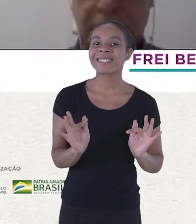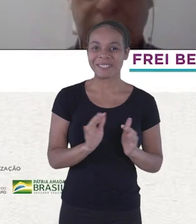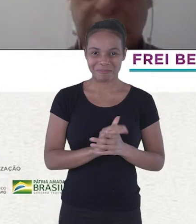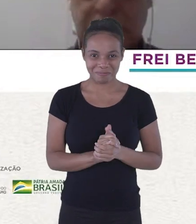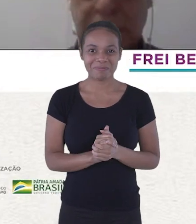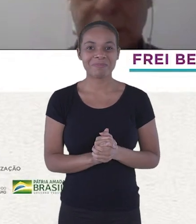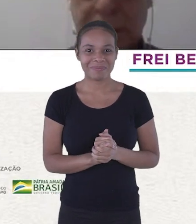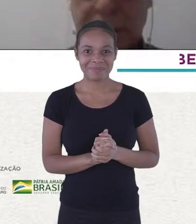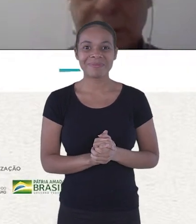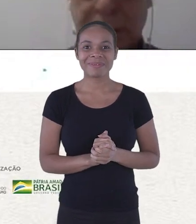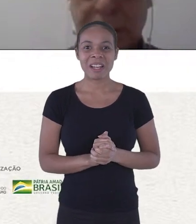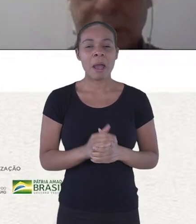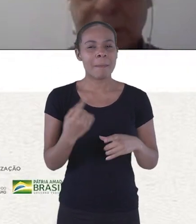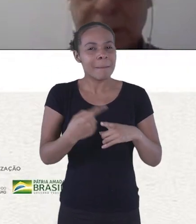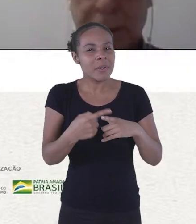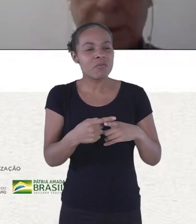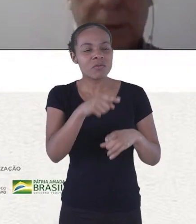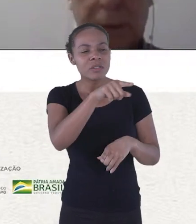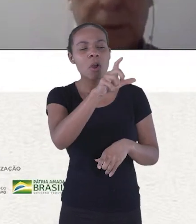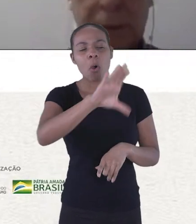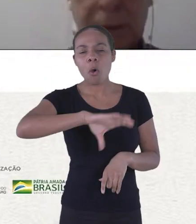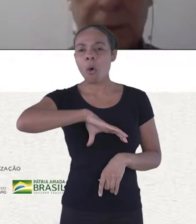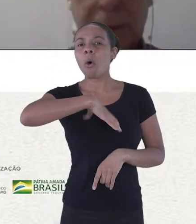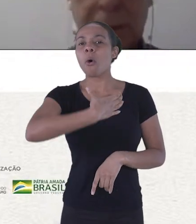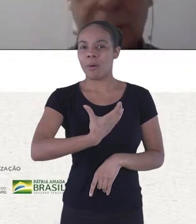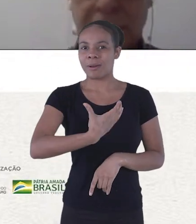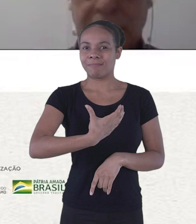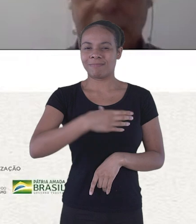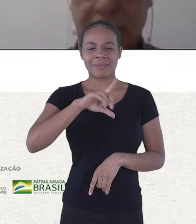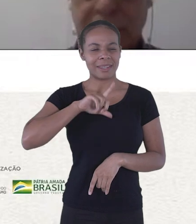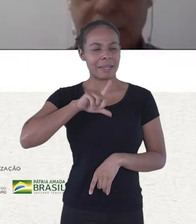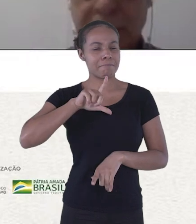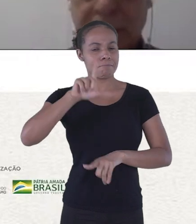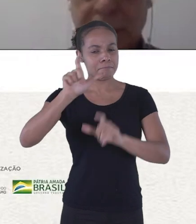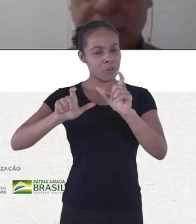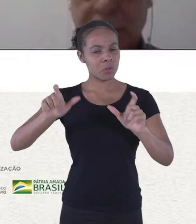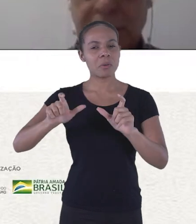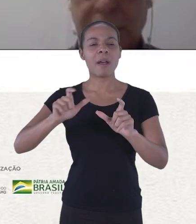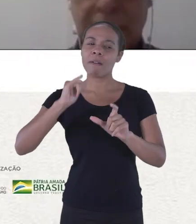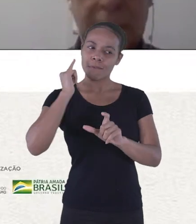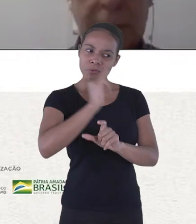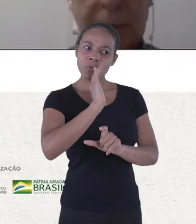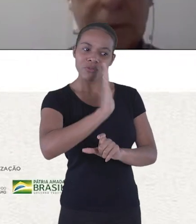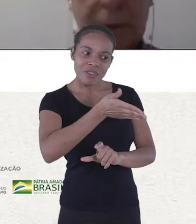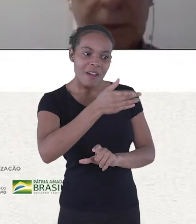óbvio, da coragem, tanta gente já deve ter te dito, para colocar